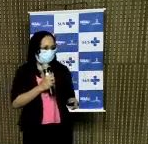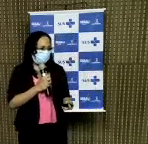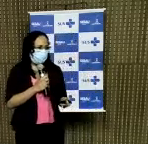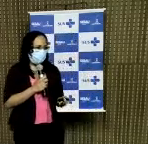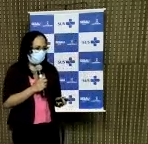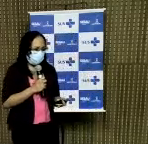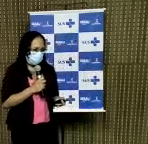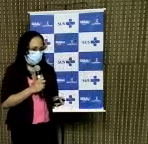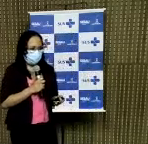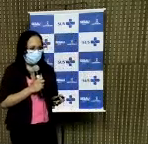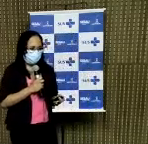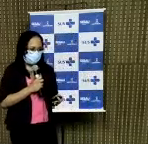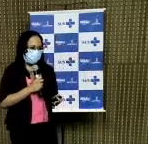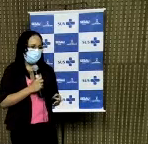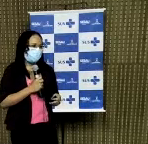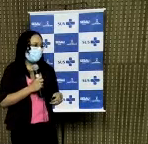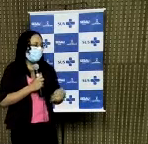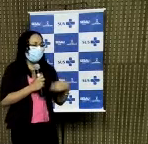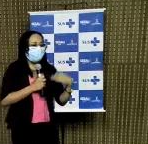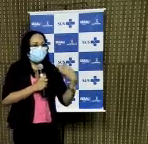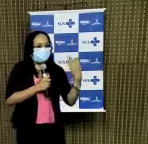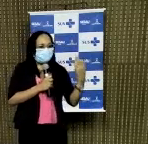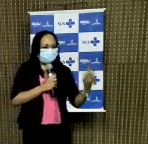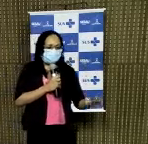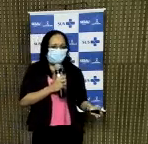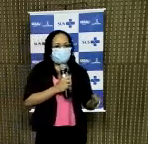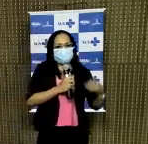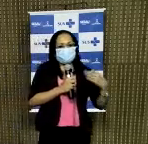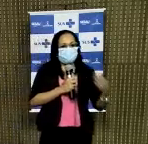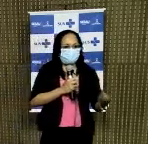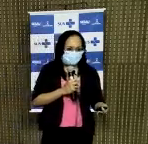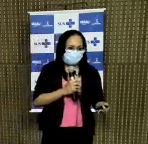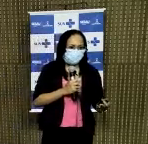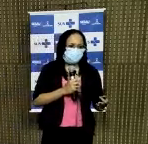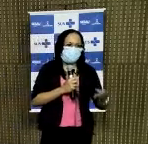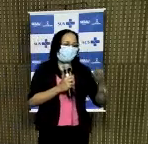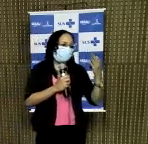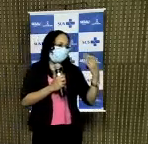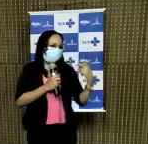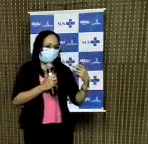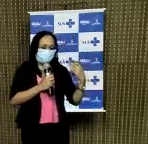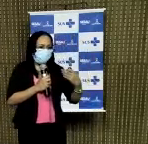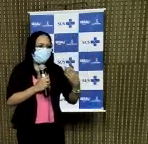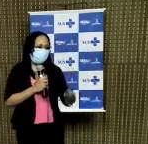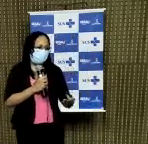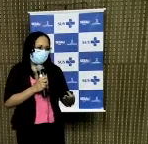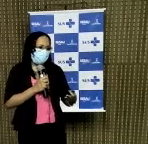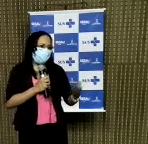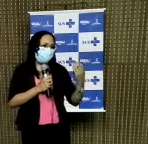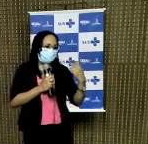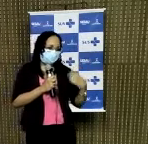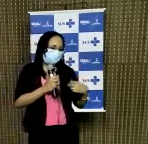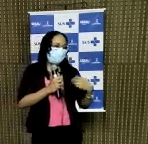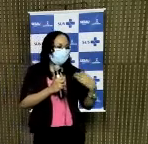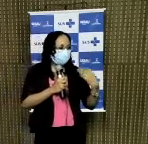isso evitando o desperdício dos medicamentos, né? Evitando que ele seja polimedicado, não por insuficiência da